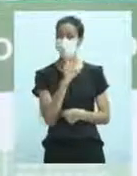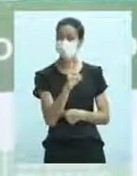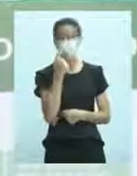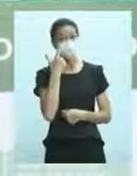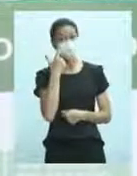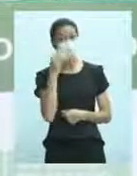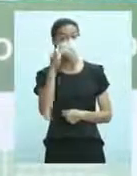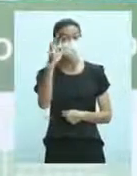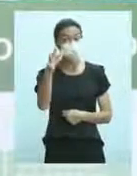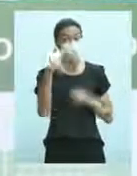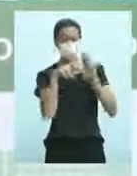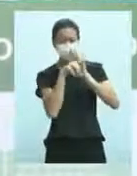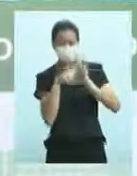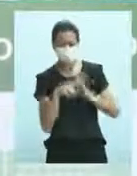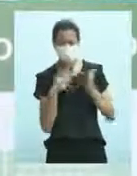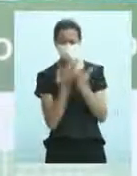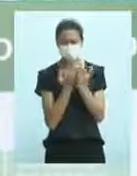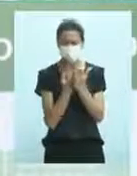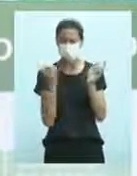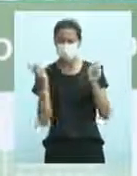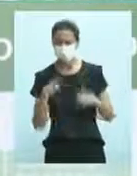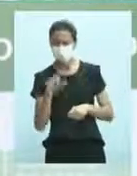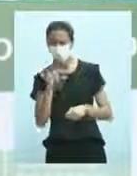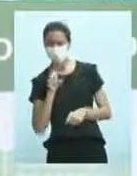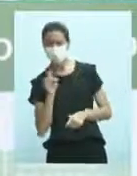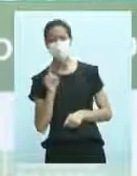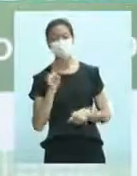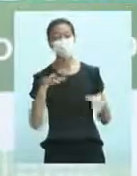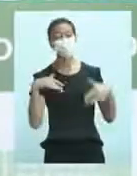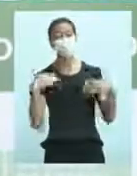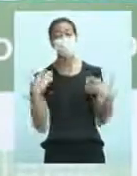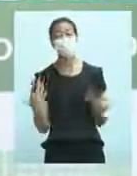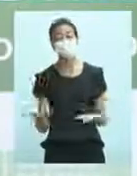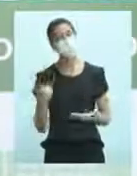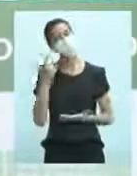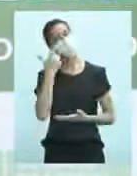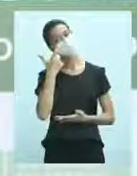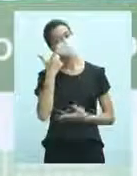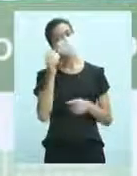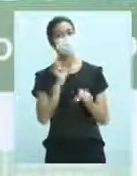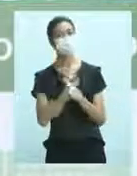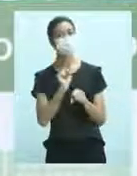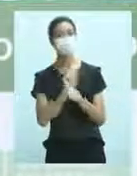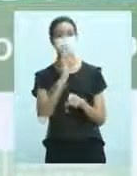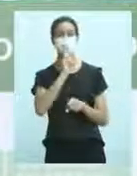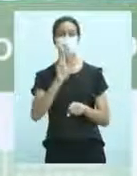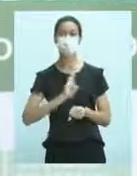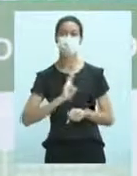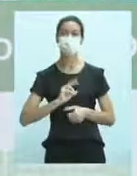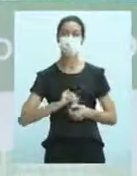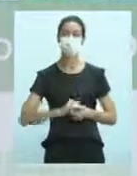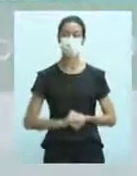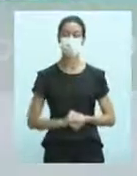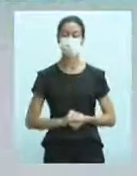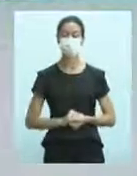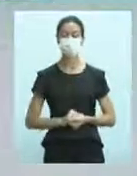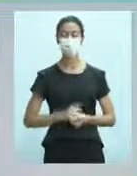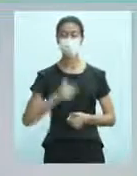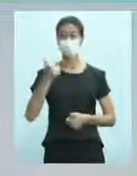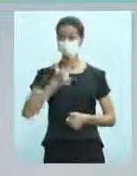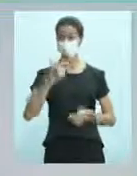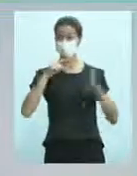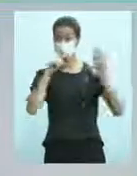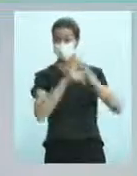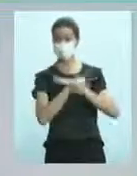por passam para mostrar se as pessoas que tiveram por vídeo e pode ter de novo essa doença a segunda